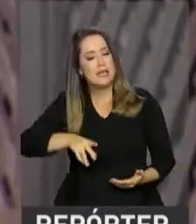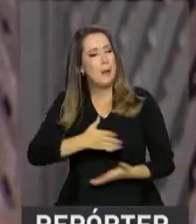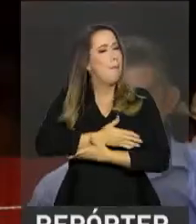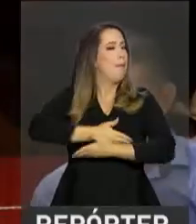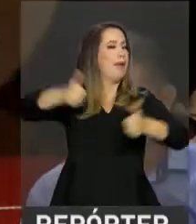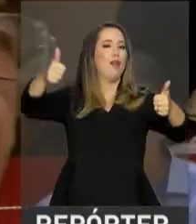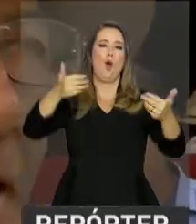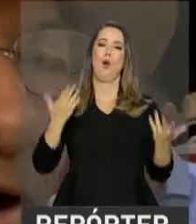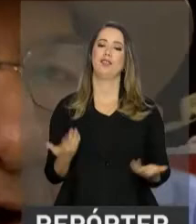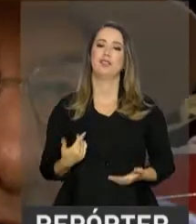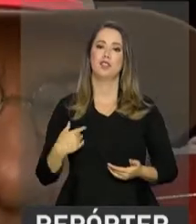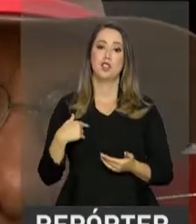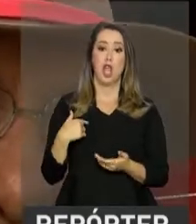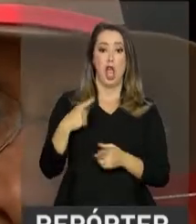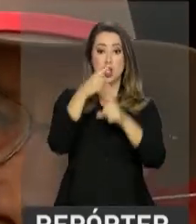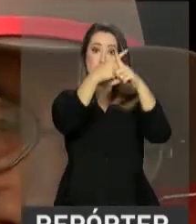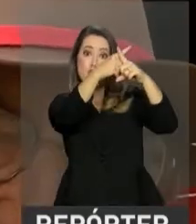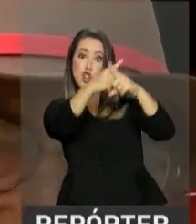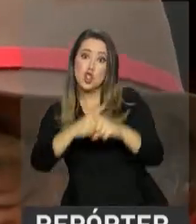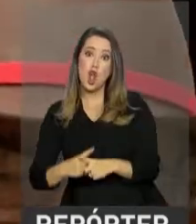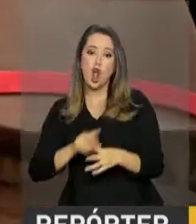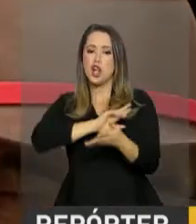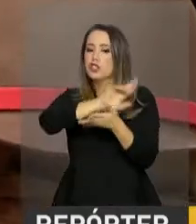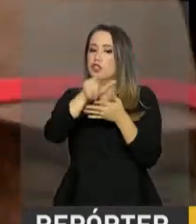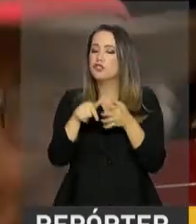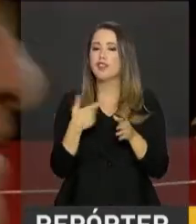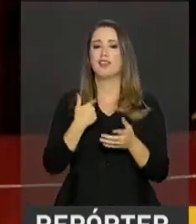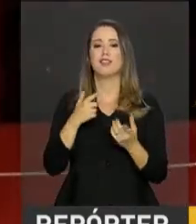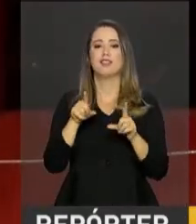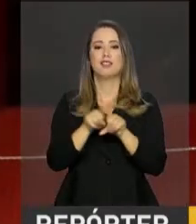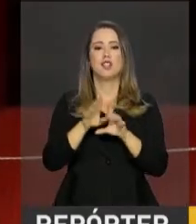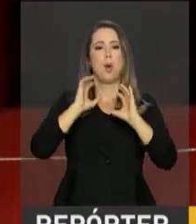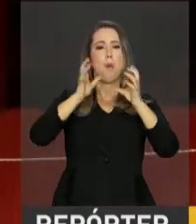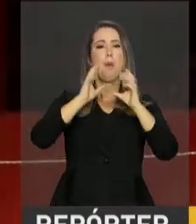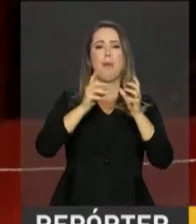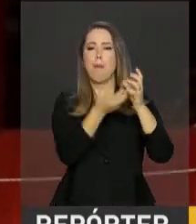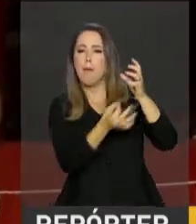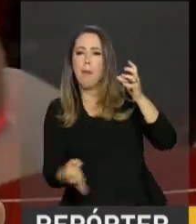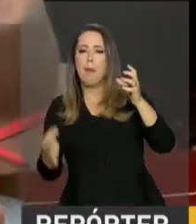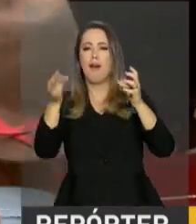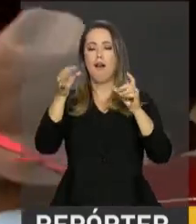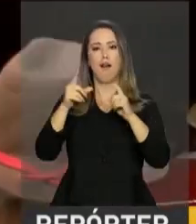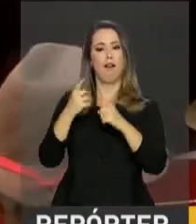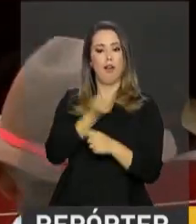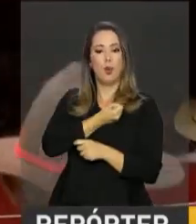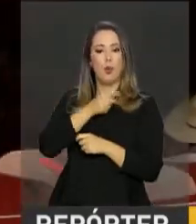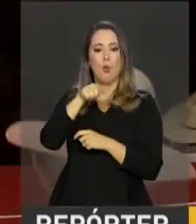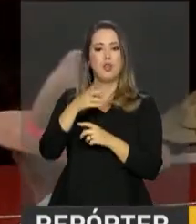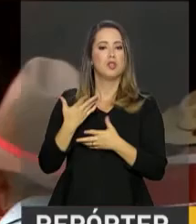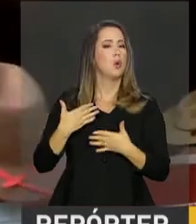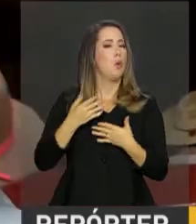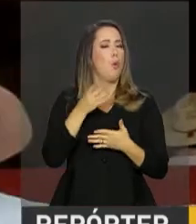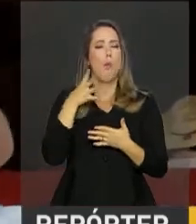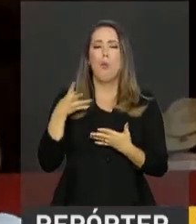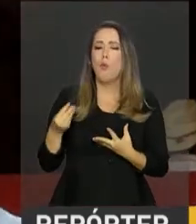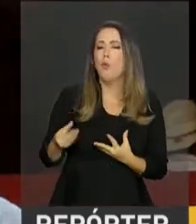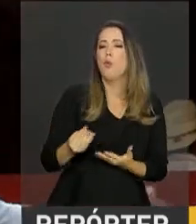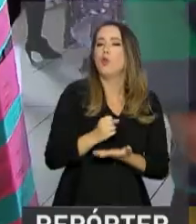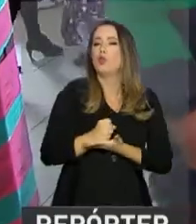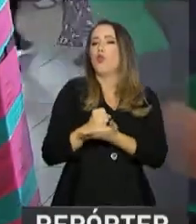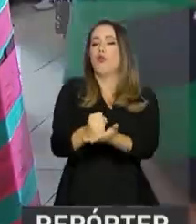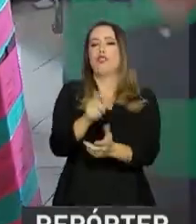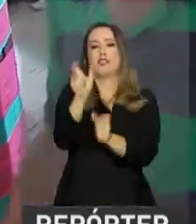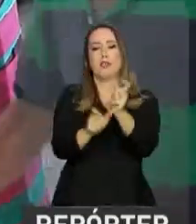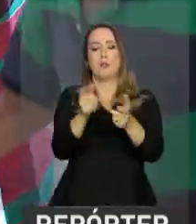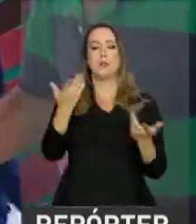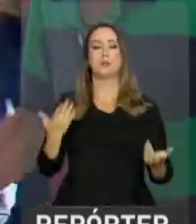melhor. A gente joga bingo, joga dominó. Então a gente tem, assim, muito a oferecer ao idoso.